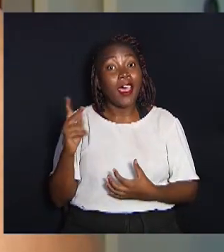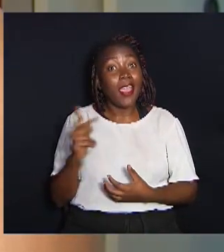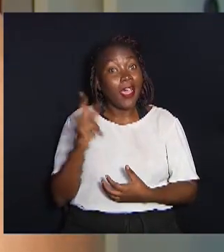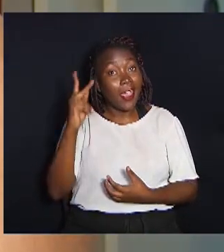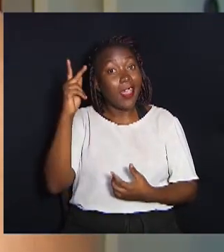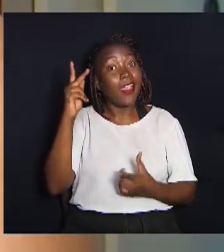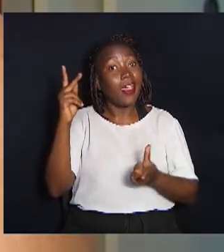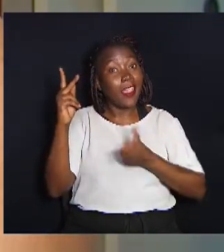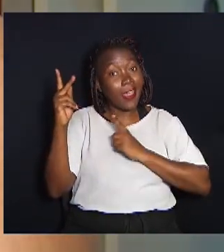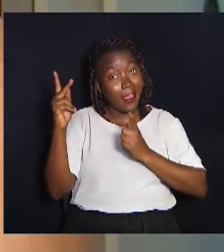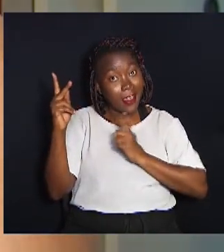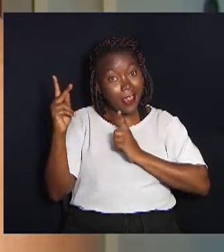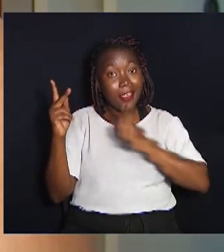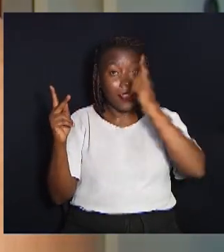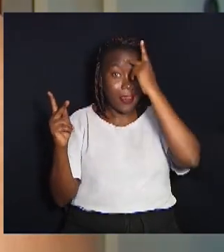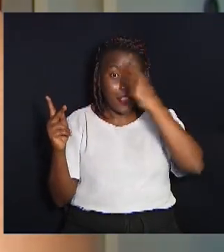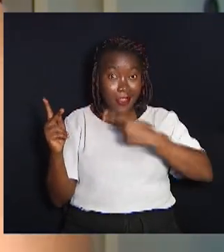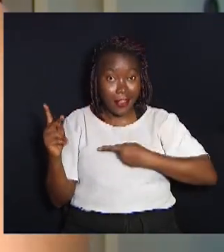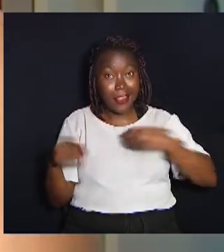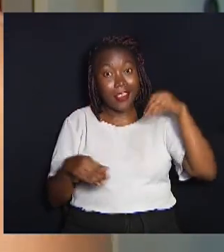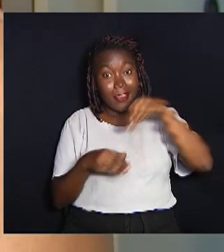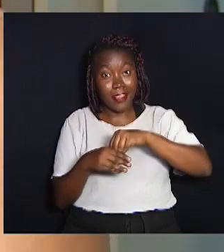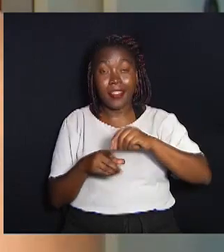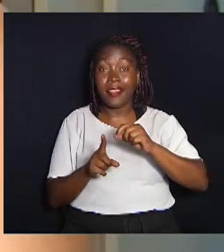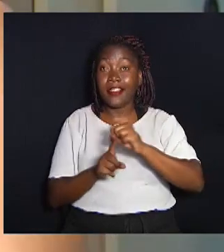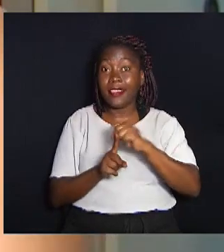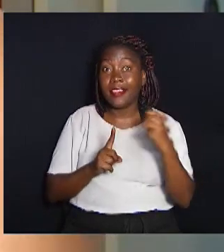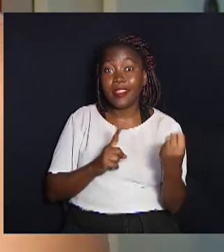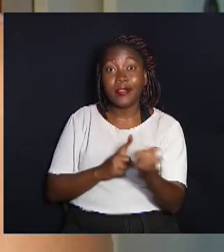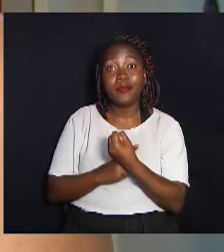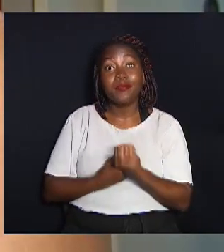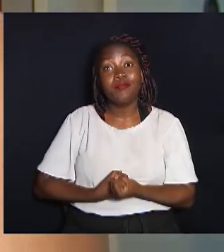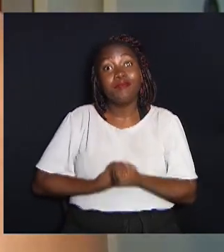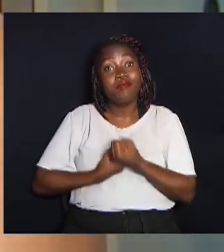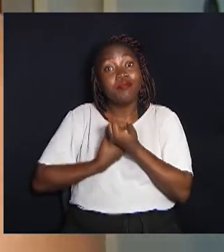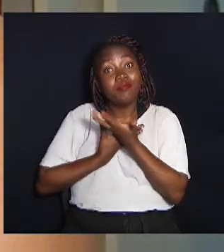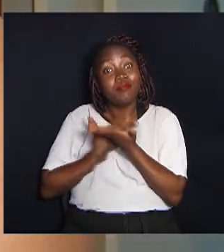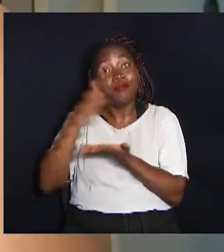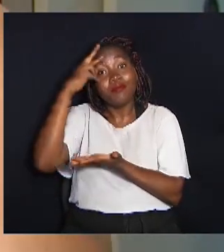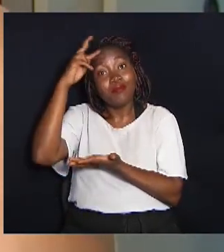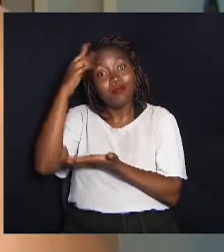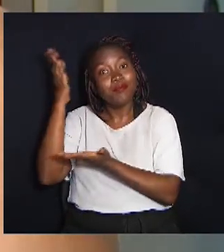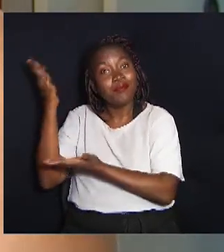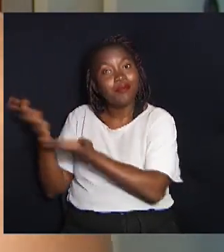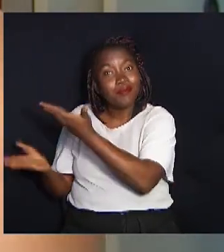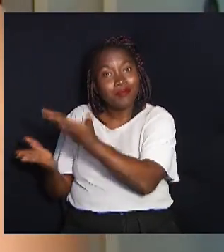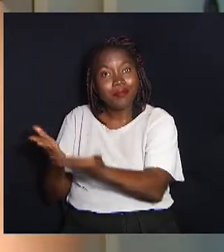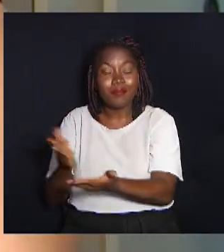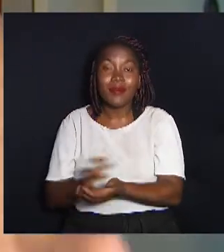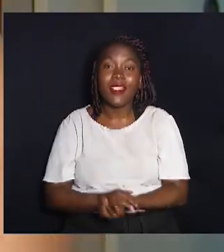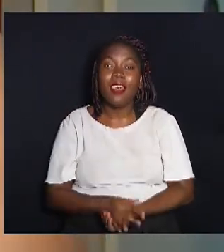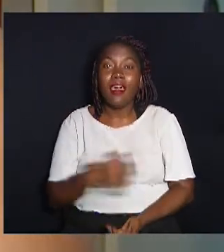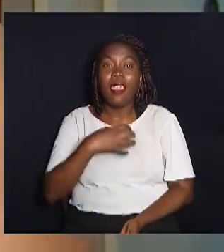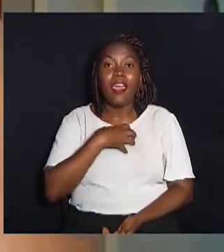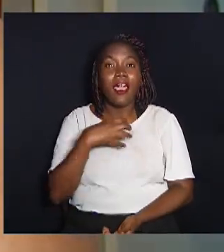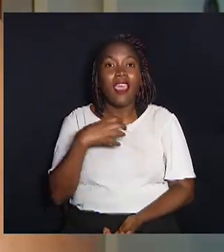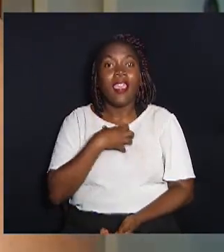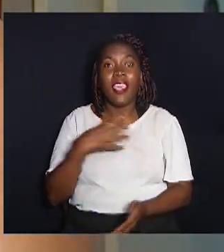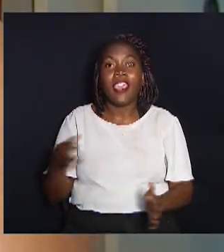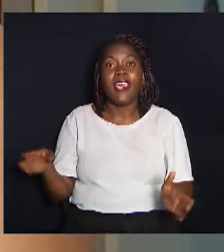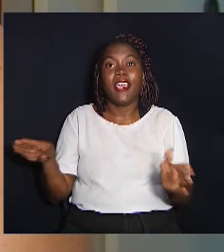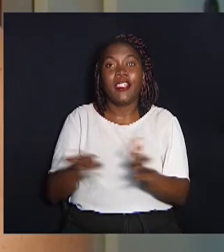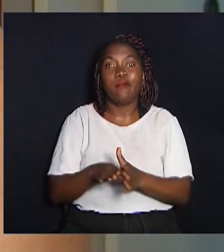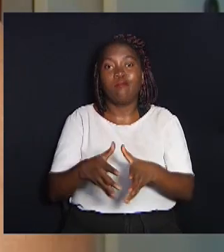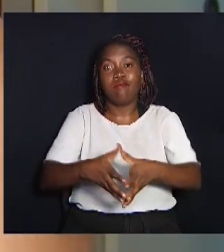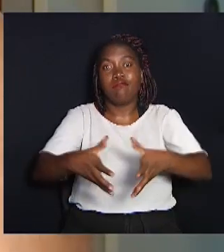nós temos dentro dessa cidade, inspirados nas histórias dessas pessoas. É uma forma de chegar a um número maior